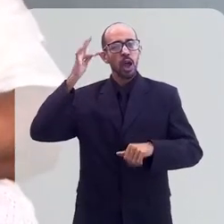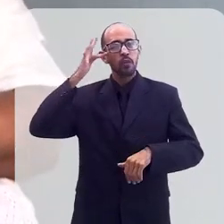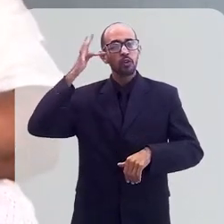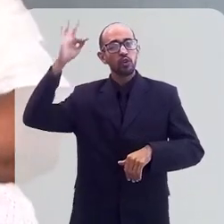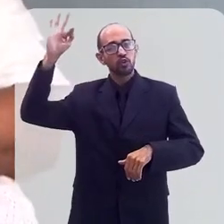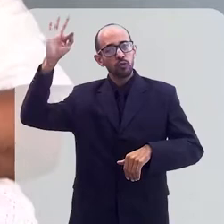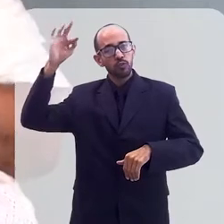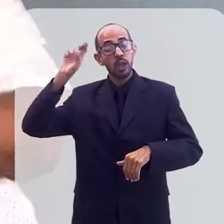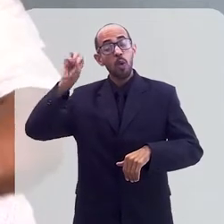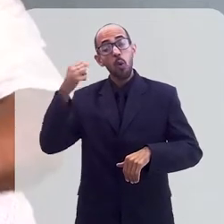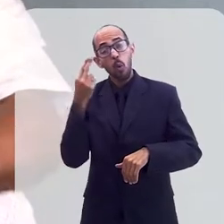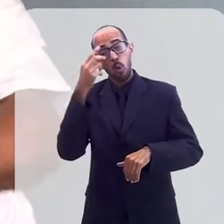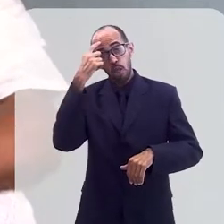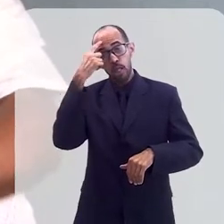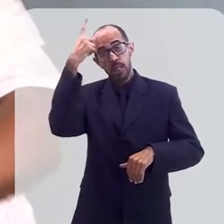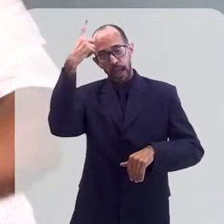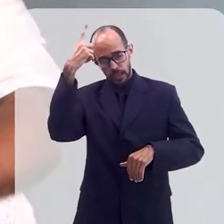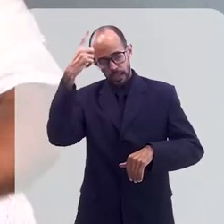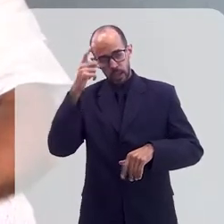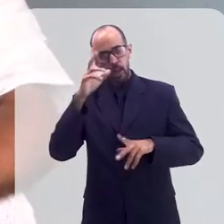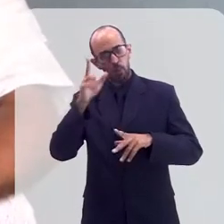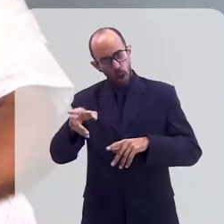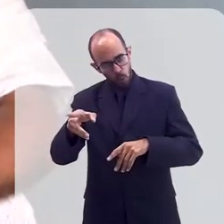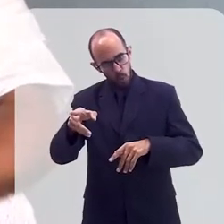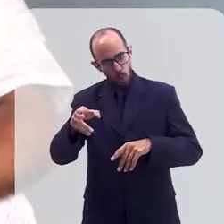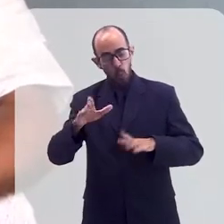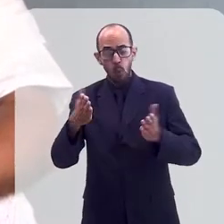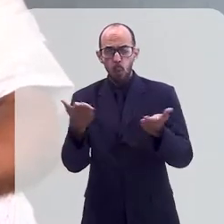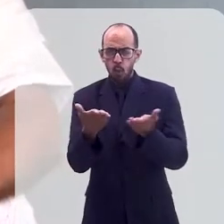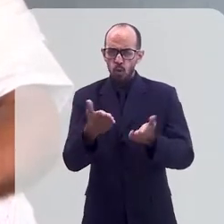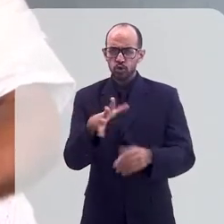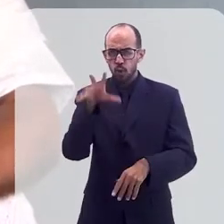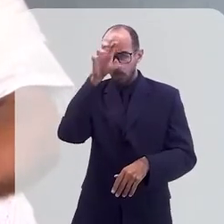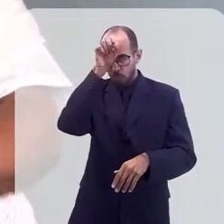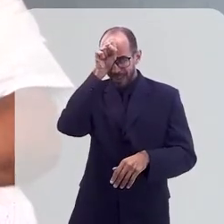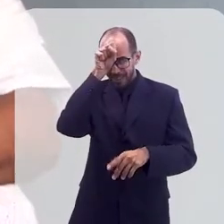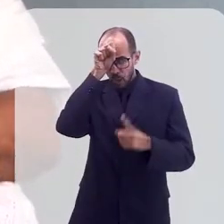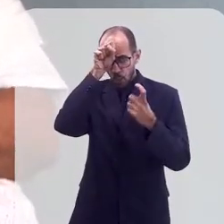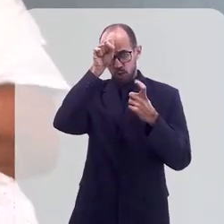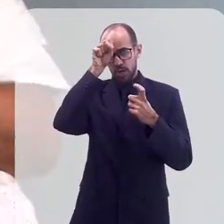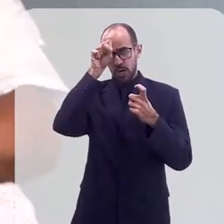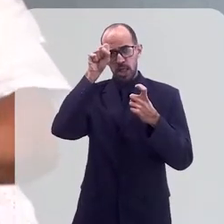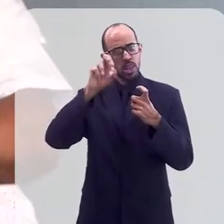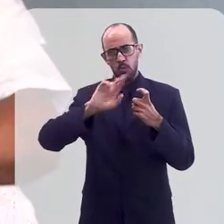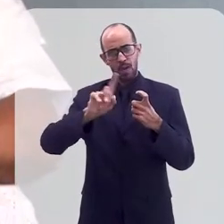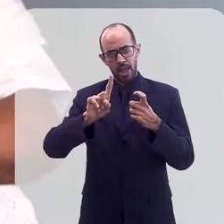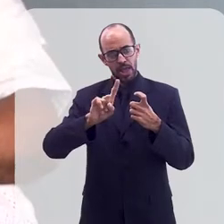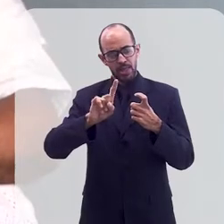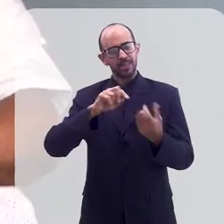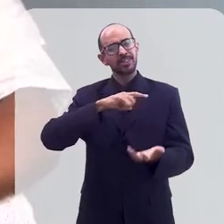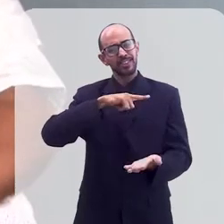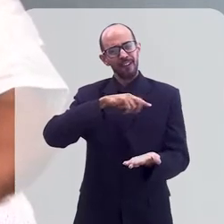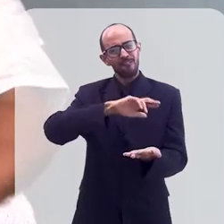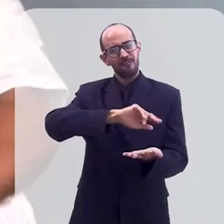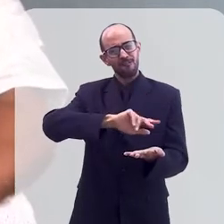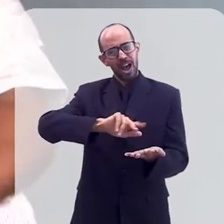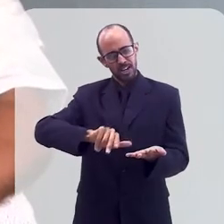filosófico ou a mesma ideia. Hoje não é mais Umbanda, são as Umbandas, né?